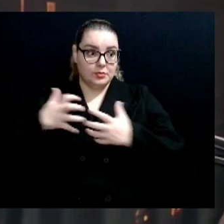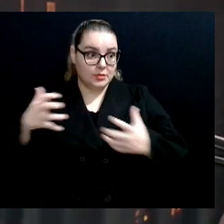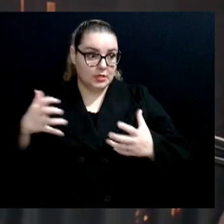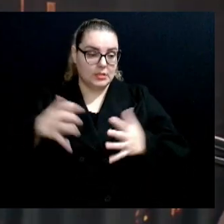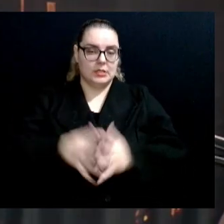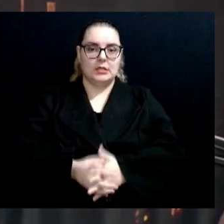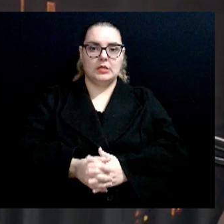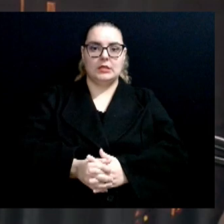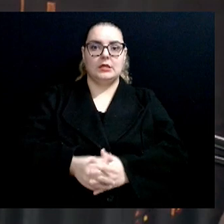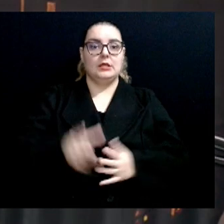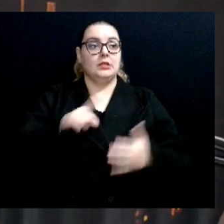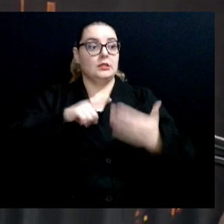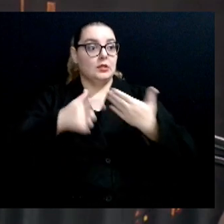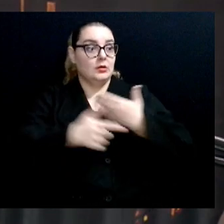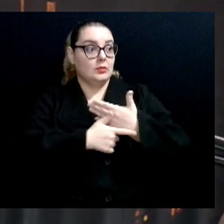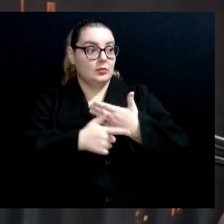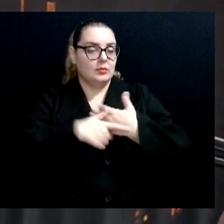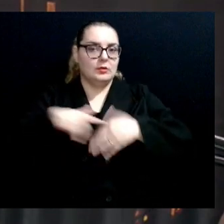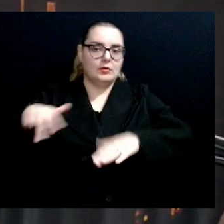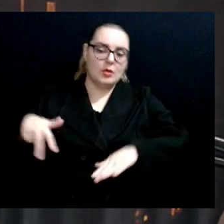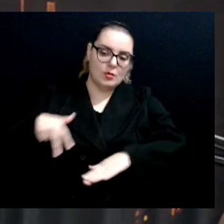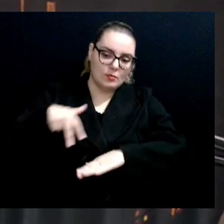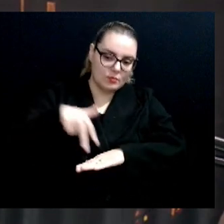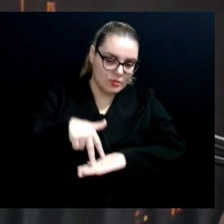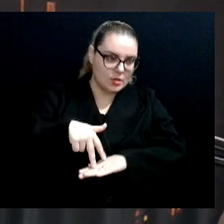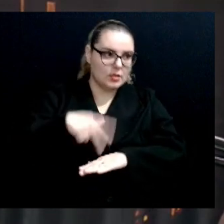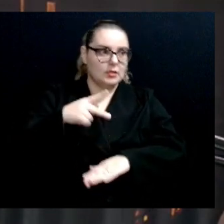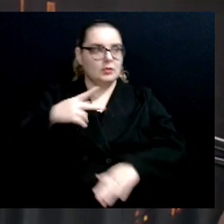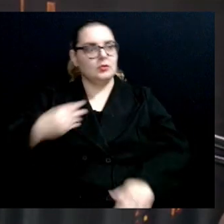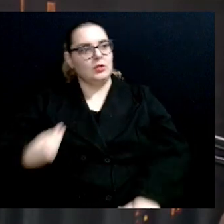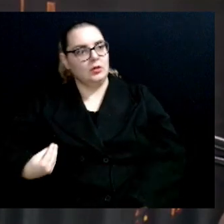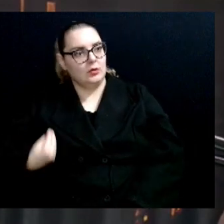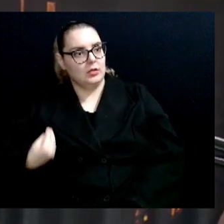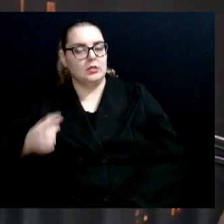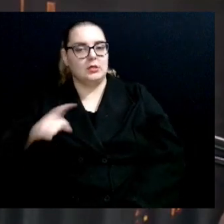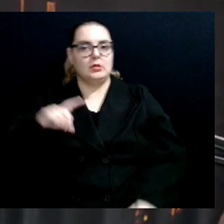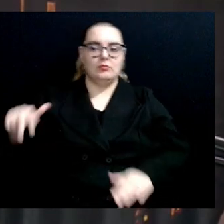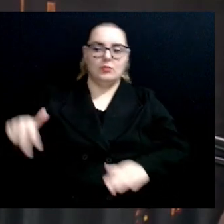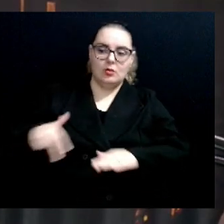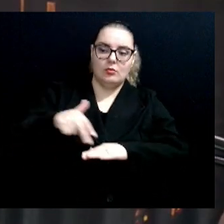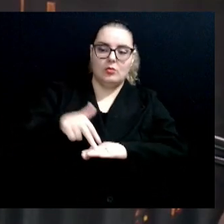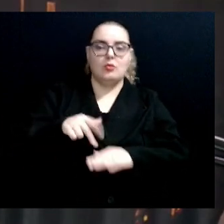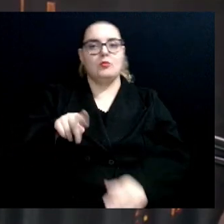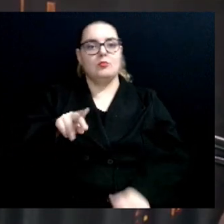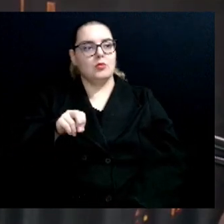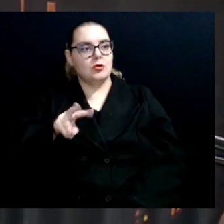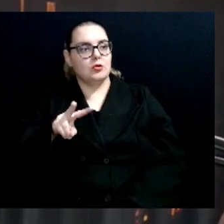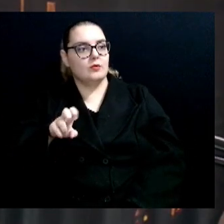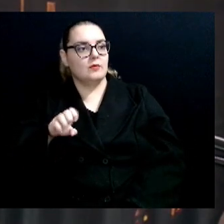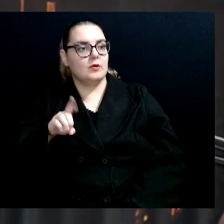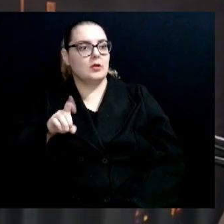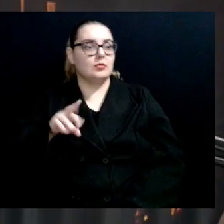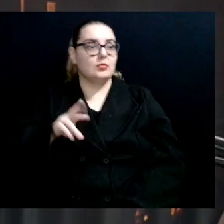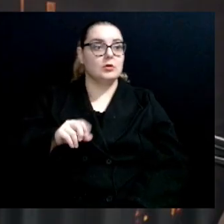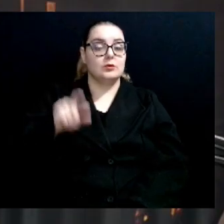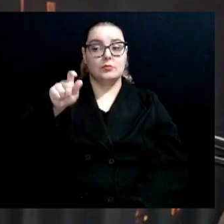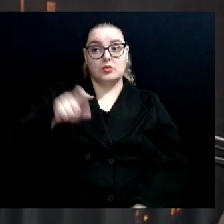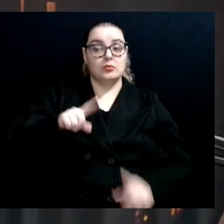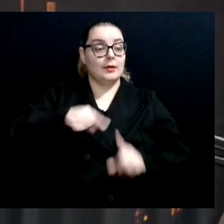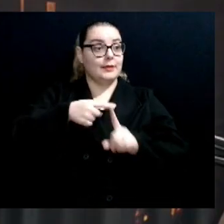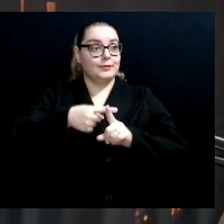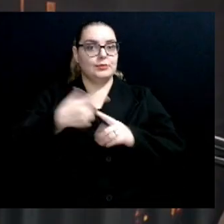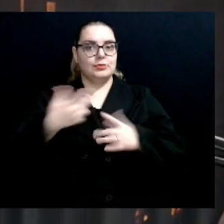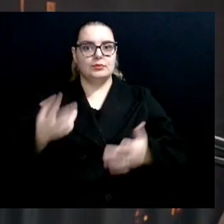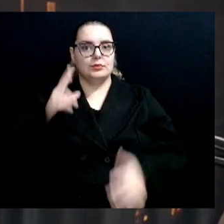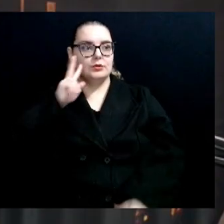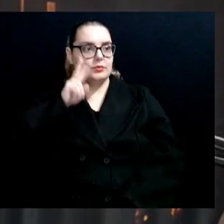papel protagonista na sua vida, ela teve um papel de provedora, de pessoa ativa, né? A gente vê, por